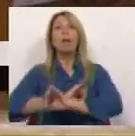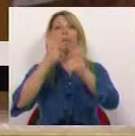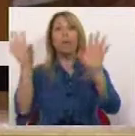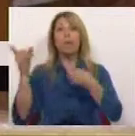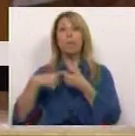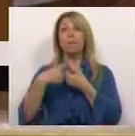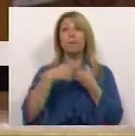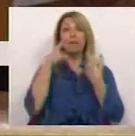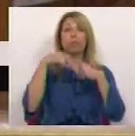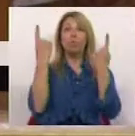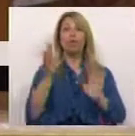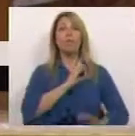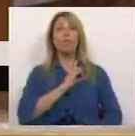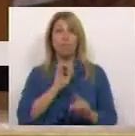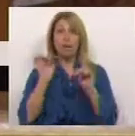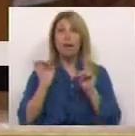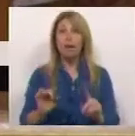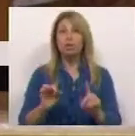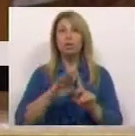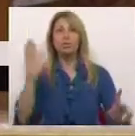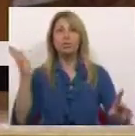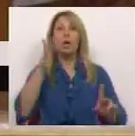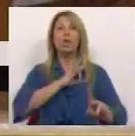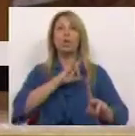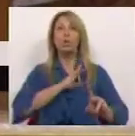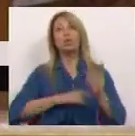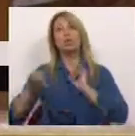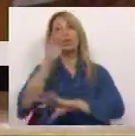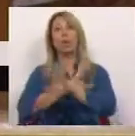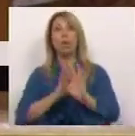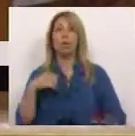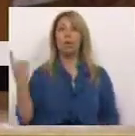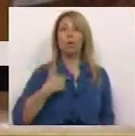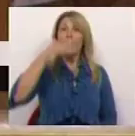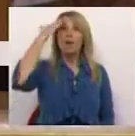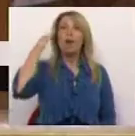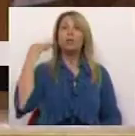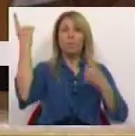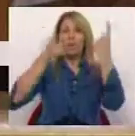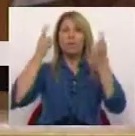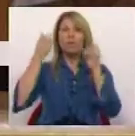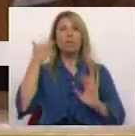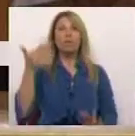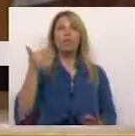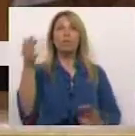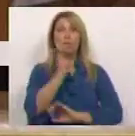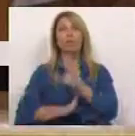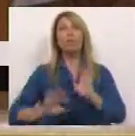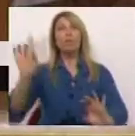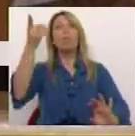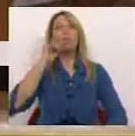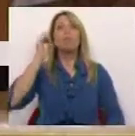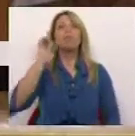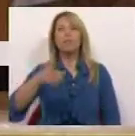parcerias público-privadas. São estas as prioridades dos senhores da Europa. E nós consideramos que a reflexão sobre o futuro da Europa deveria ser